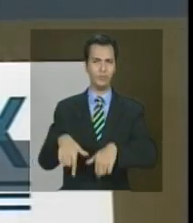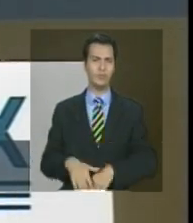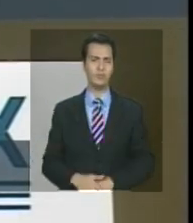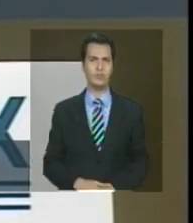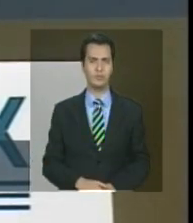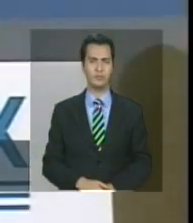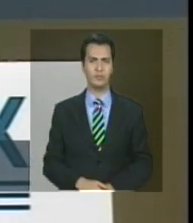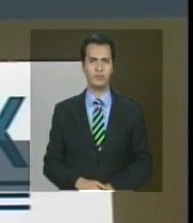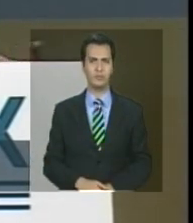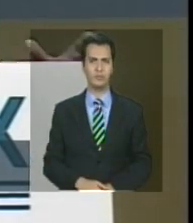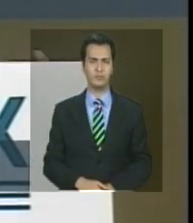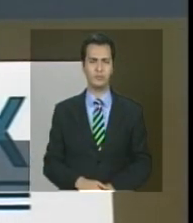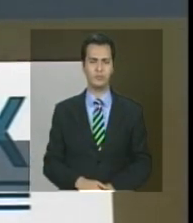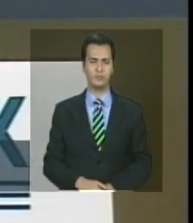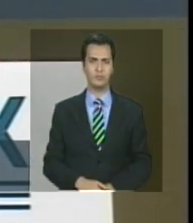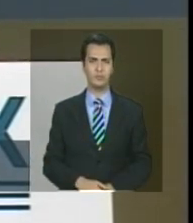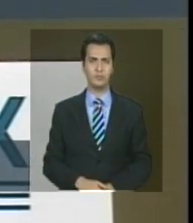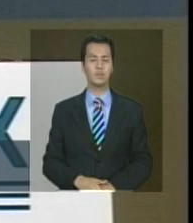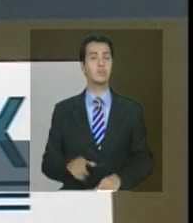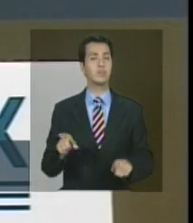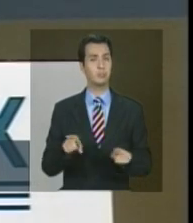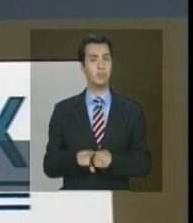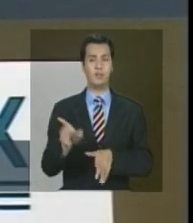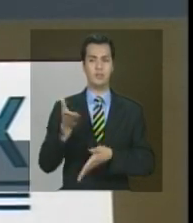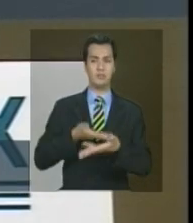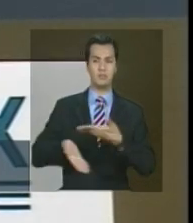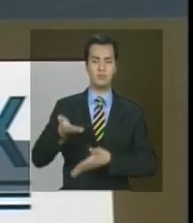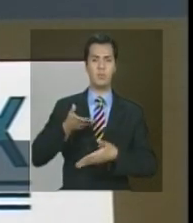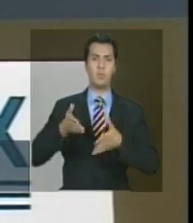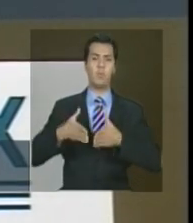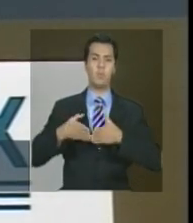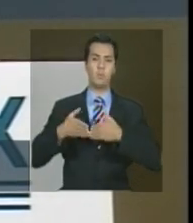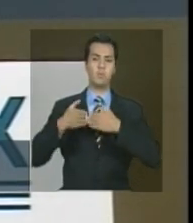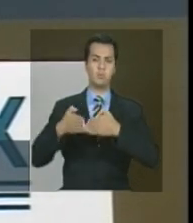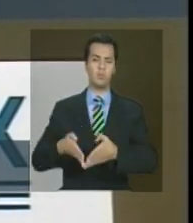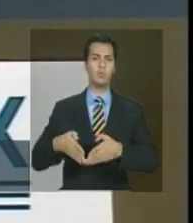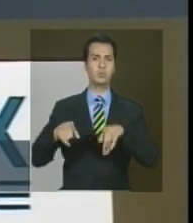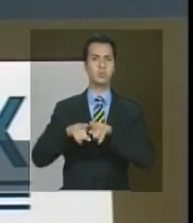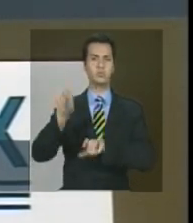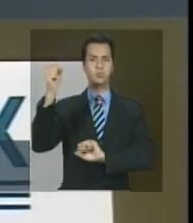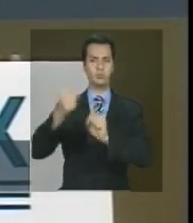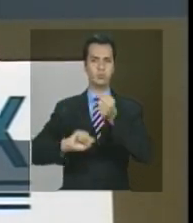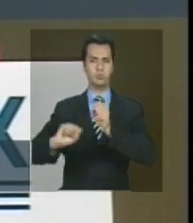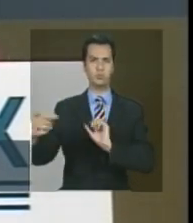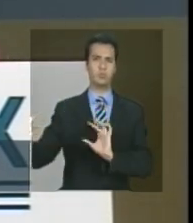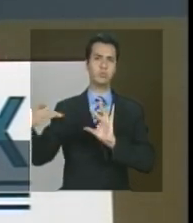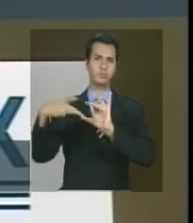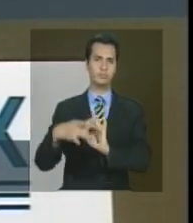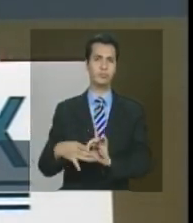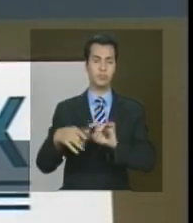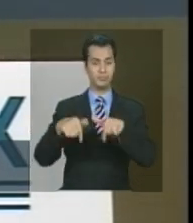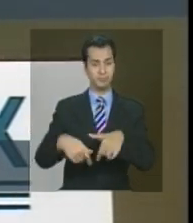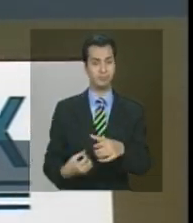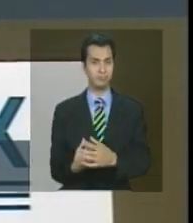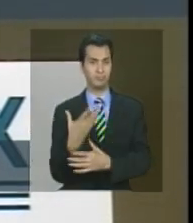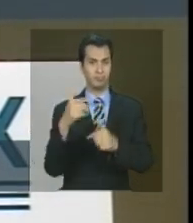dessa verdadeira relação porto-indústria, porto diferentes segmentos industriais que aqui tem